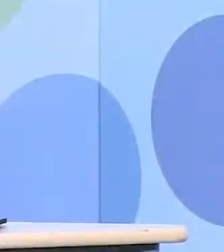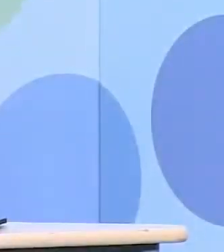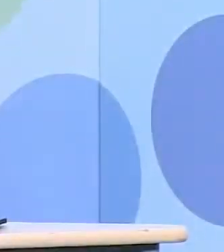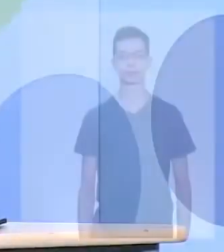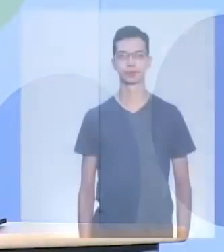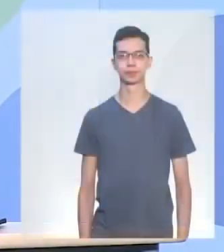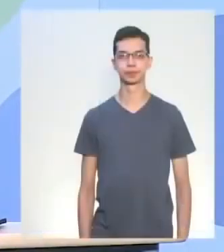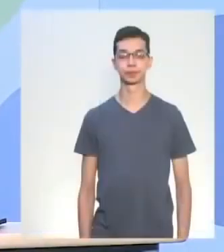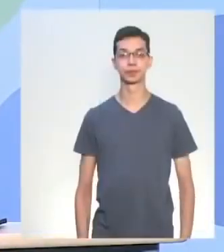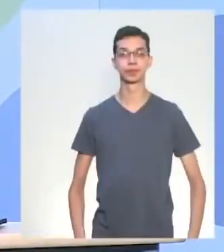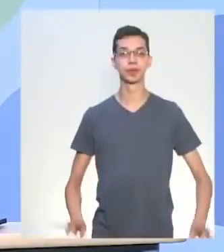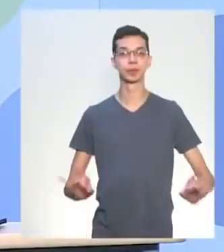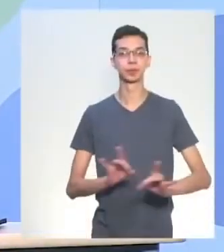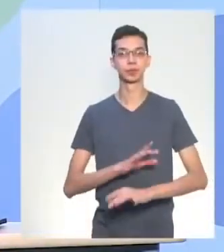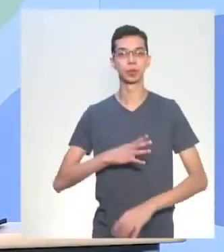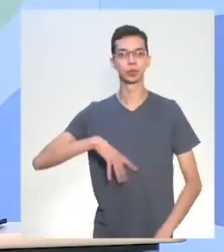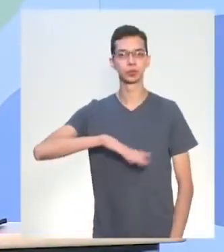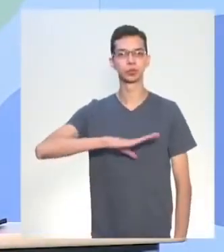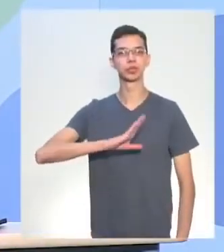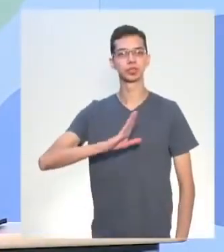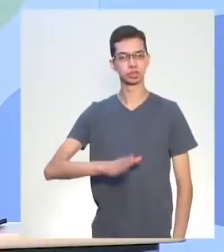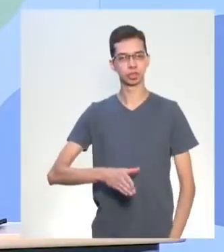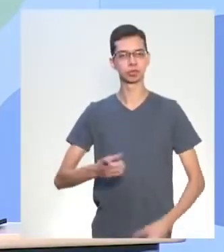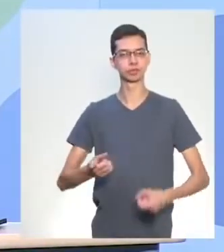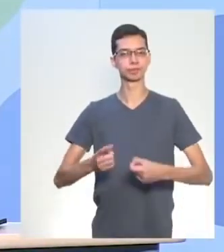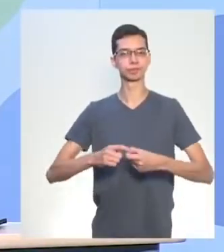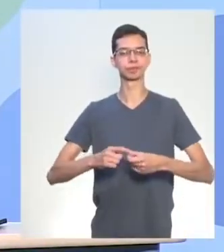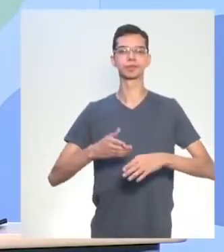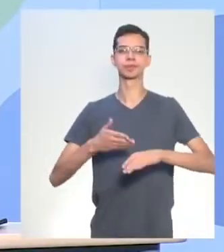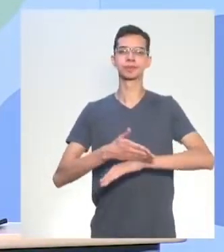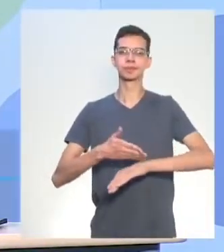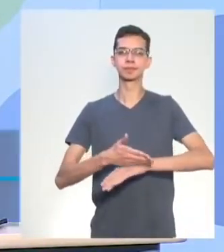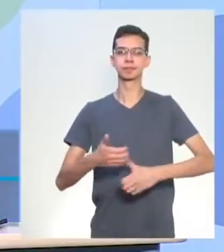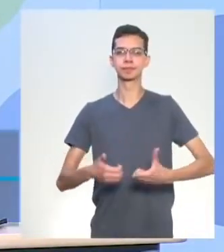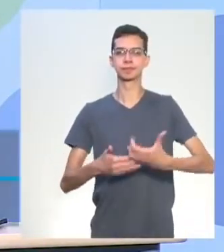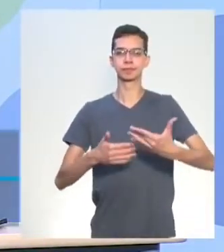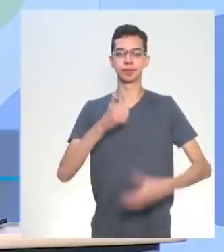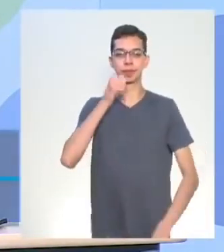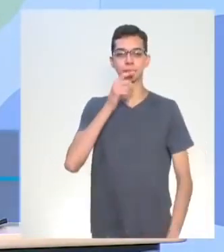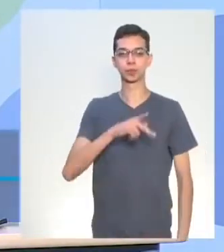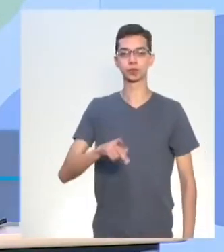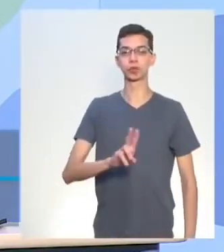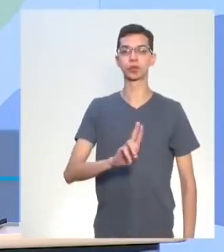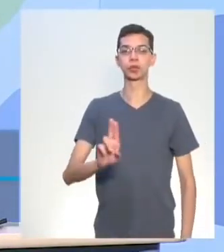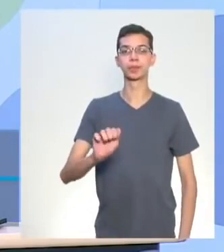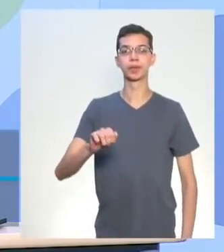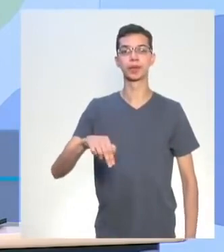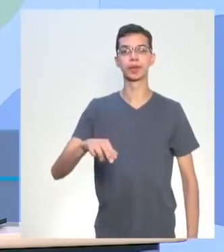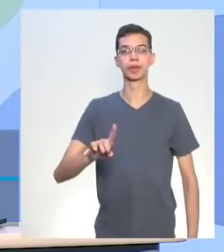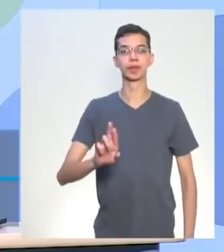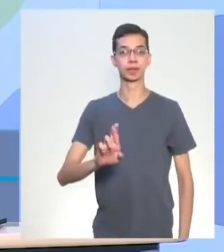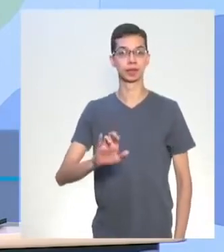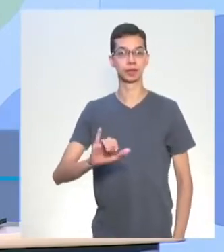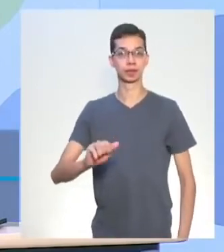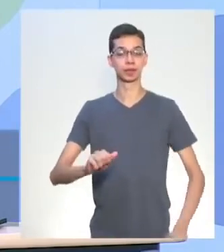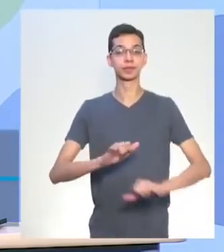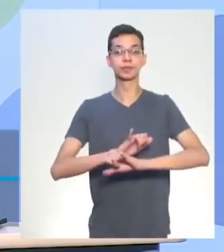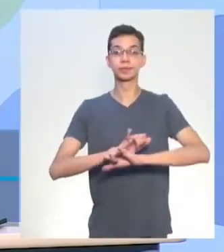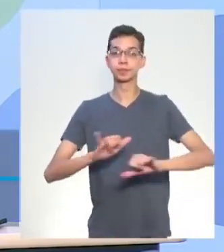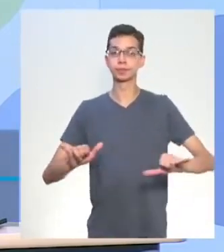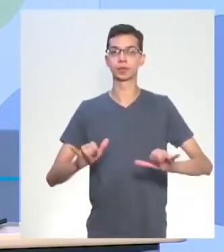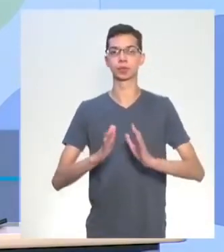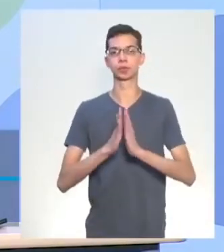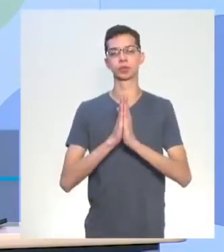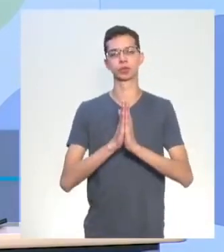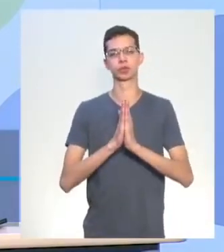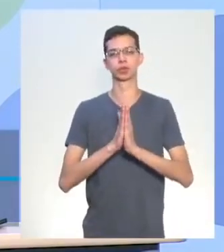Oi, Viane, retornamos aqui com as interações aqui. A professora Andréia está pedindo para a gente dar uma reforçada aqui, pessoal, que ainda não